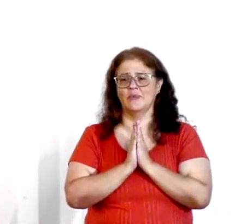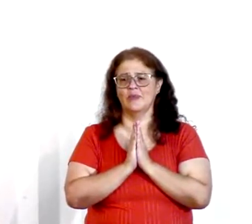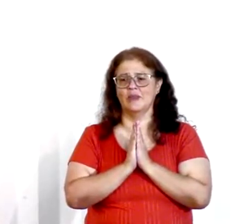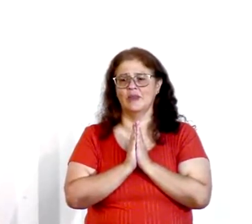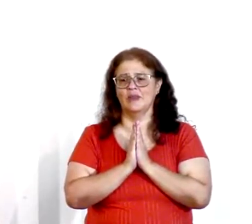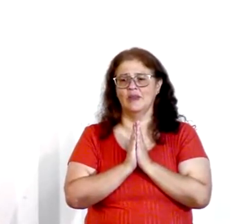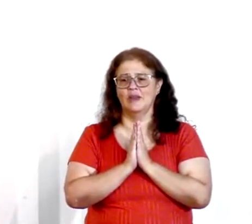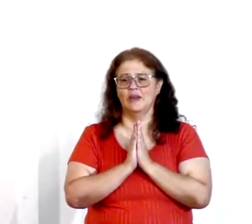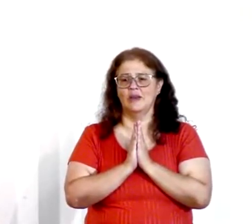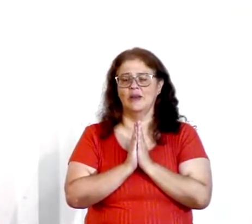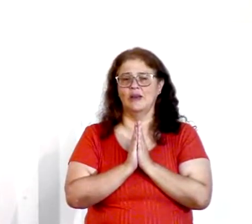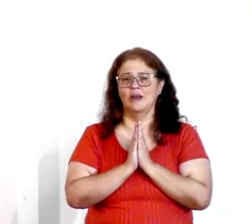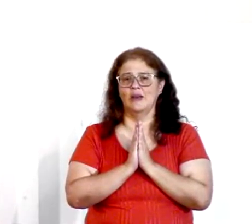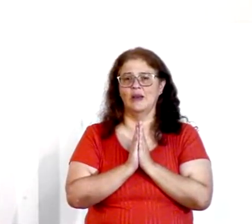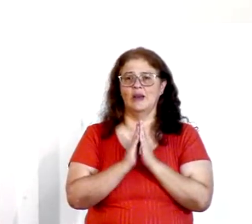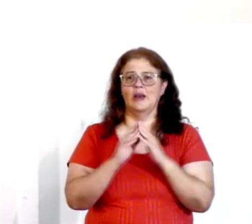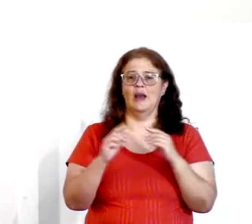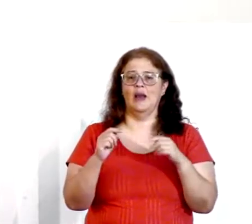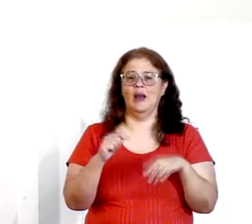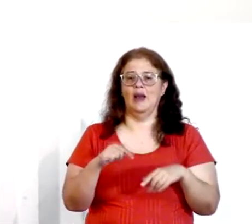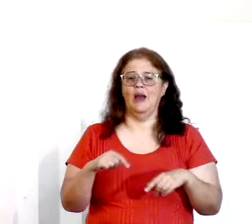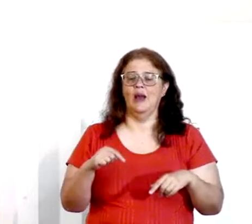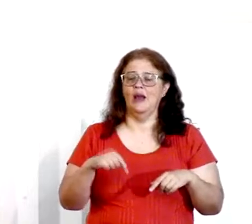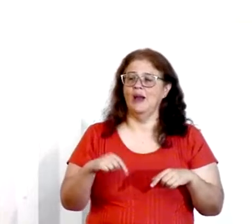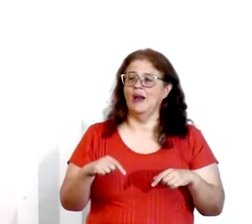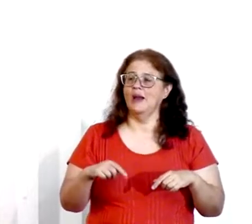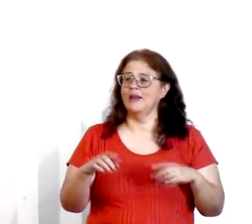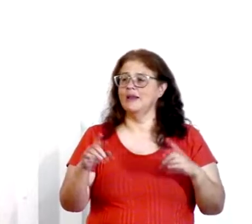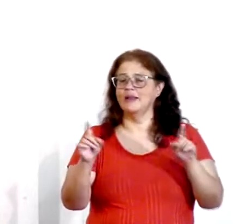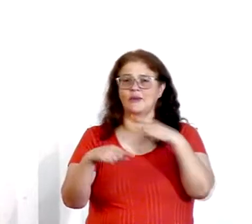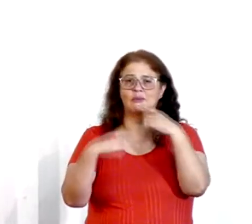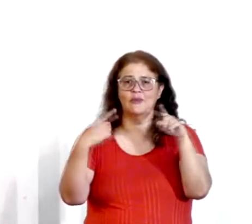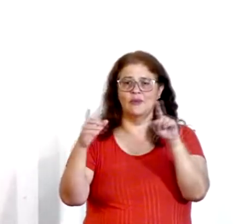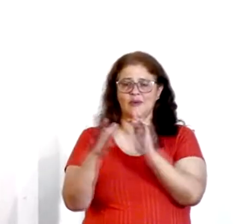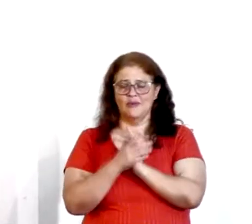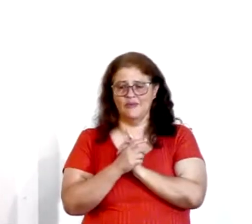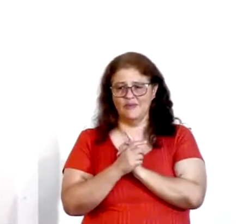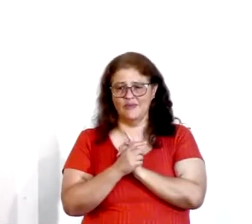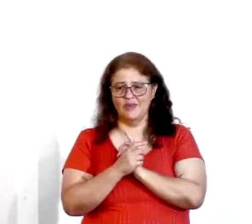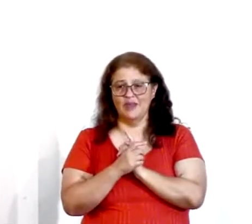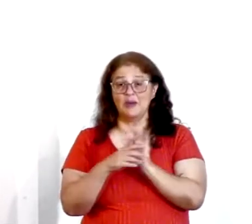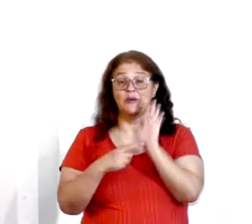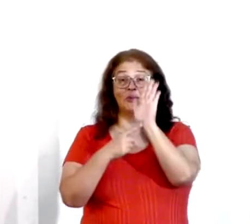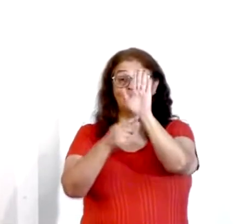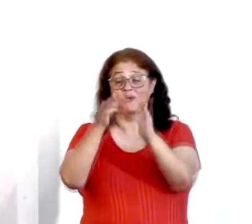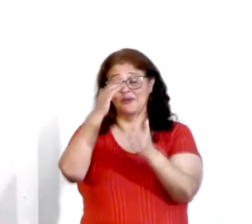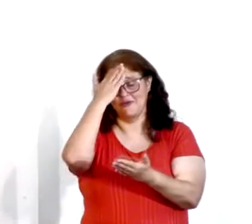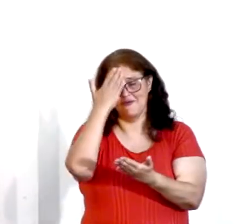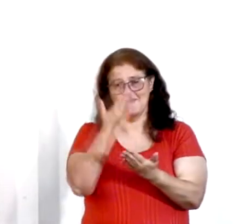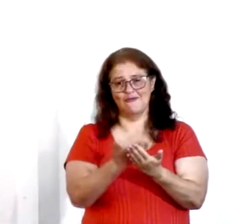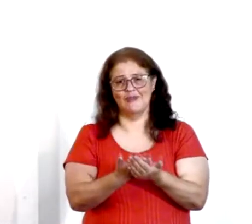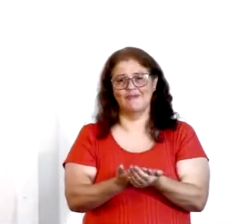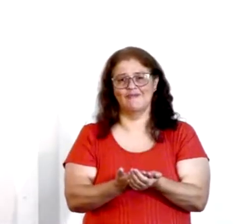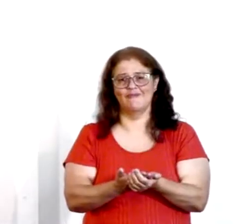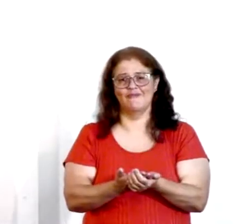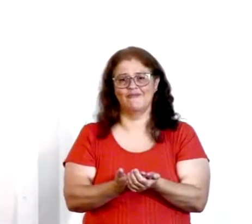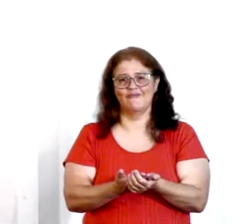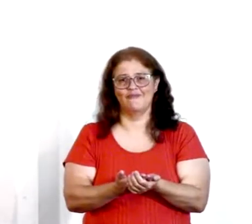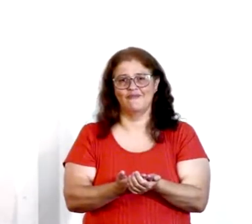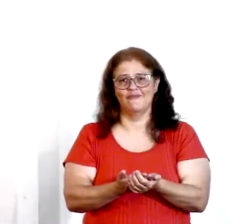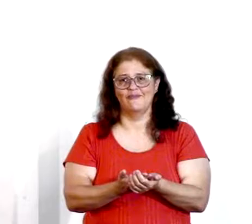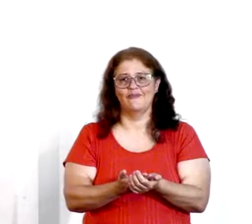Aqui há uma transição radical, como eu já havia falado, uma expressão de confiança de que a sua